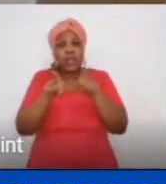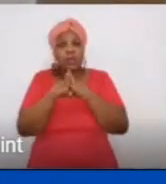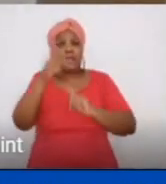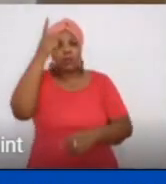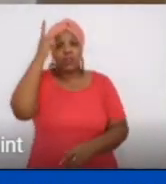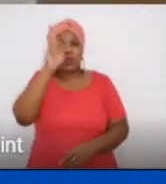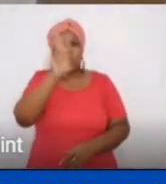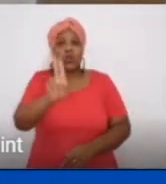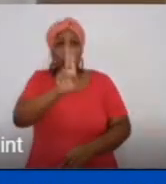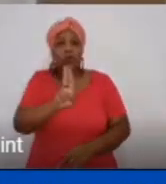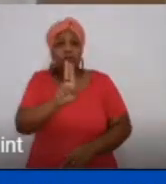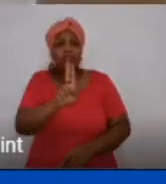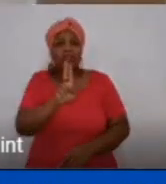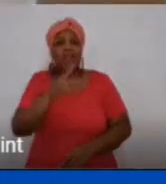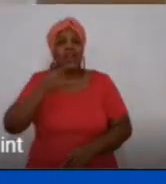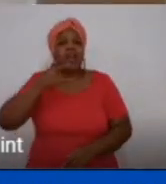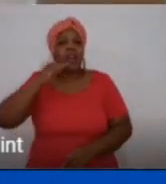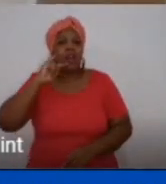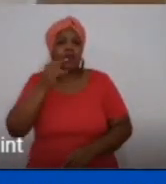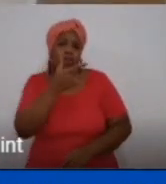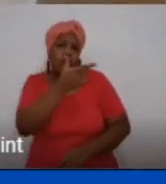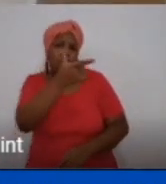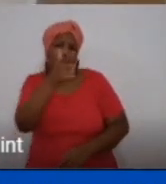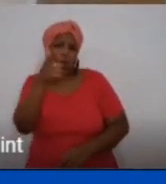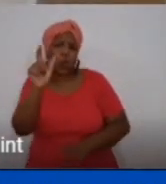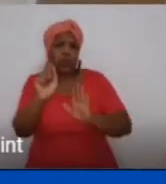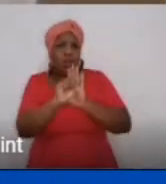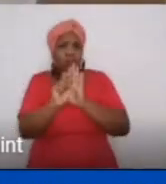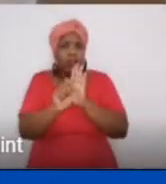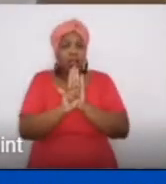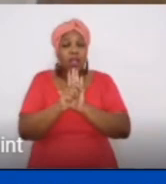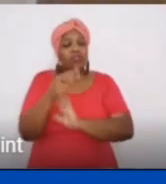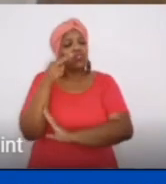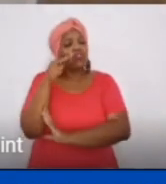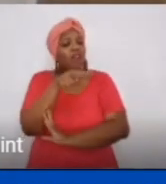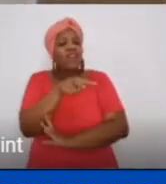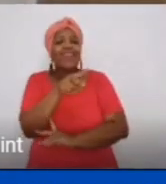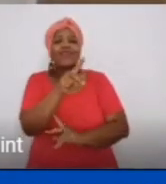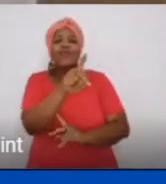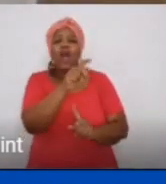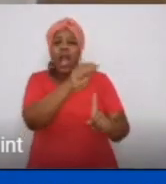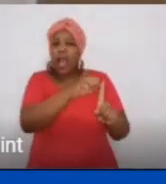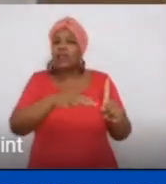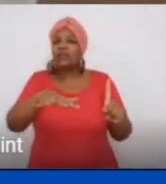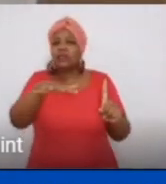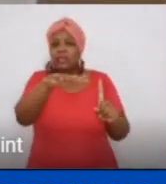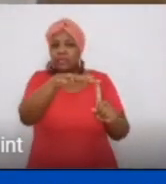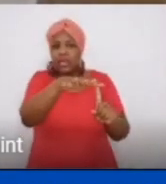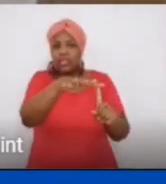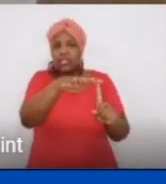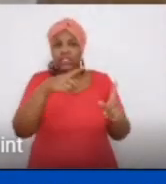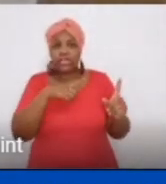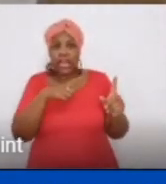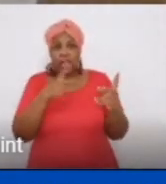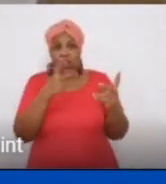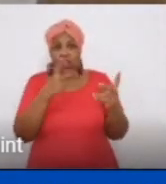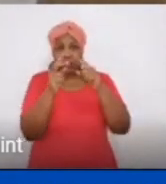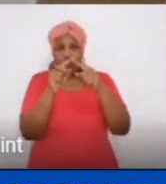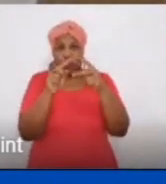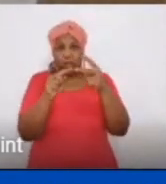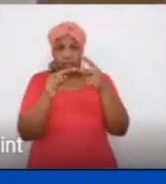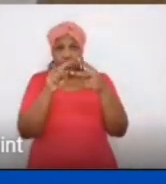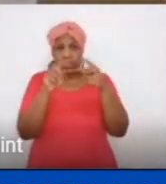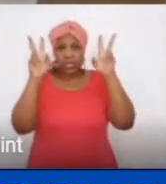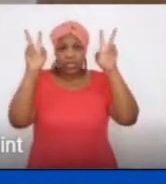álcool e outras drogas, né? Então, estamos nos referindo a uma sociedade que se relaciona com essas duas temáticas a partir